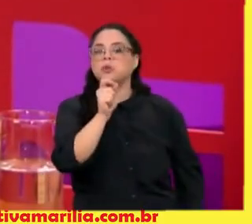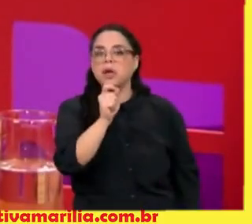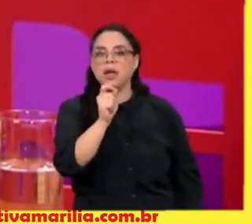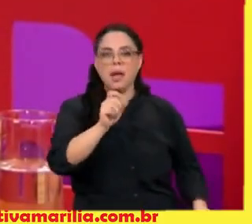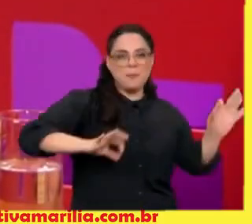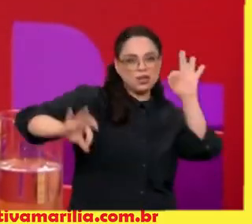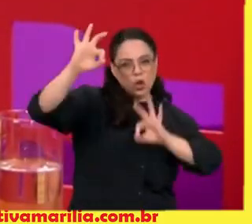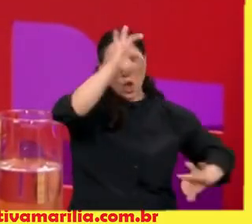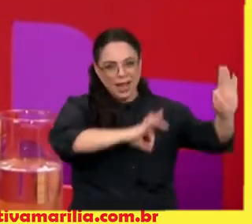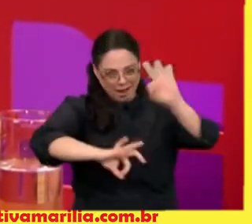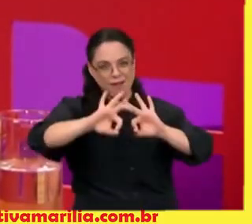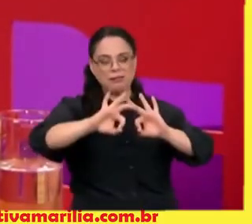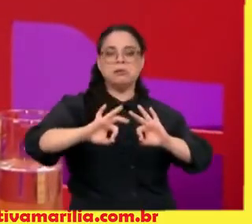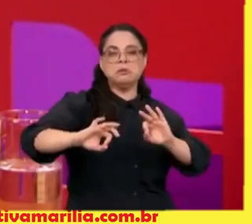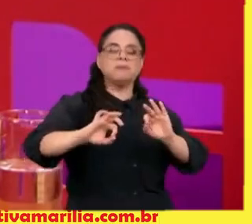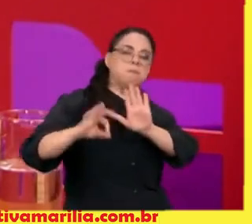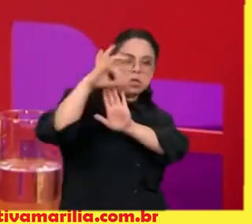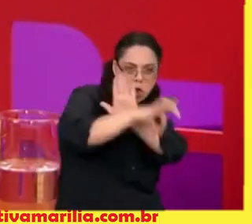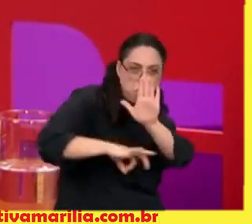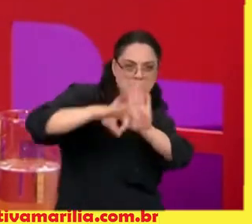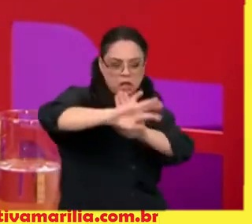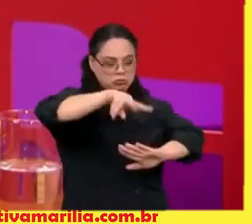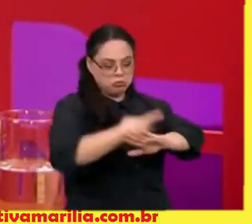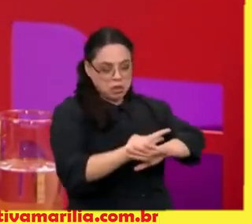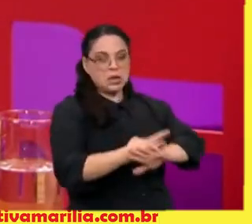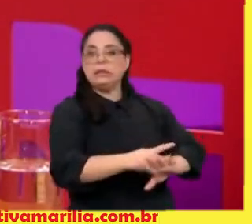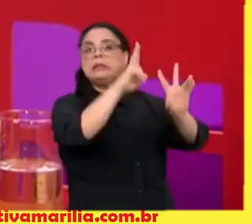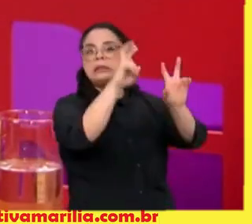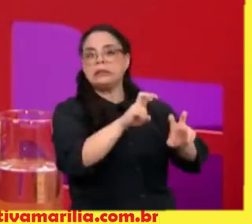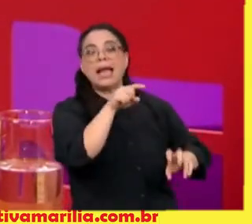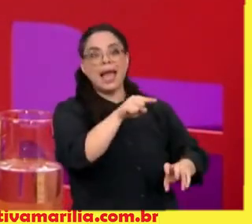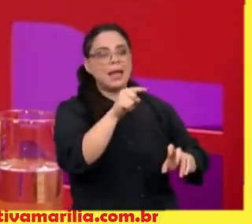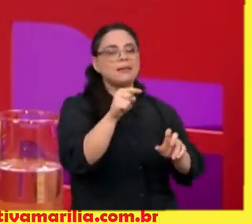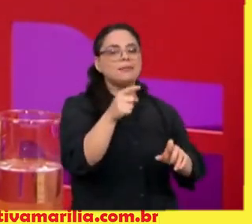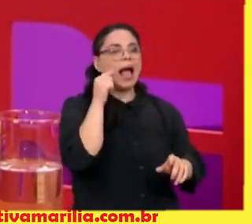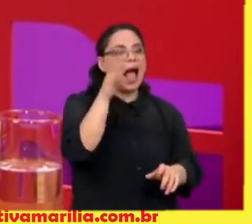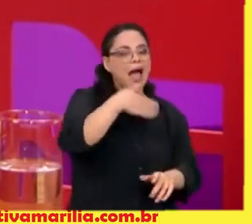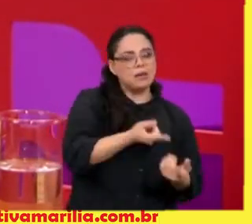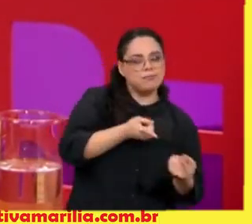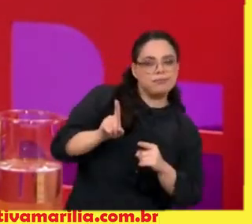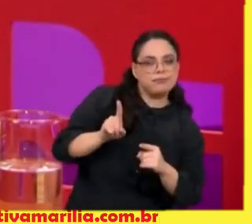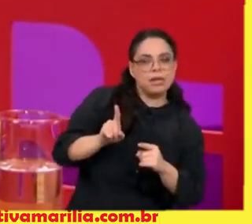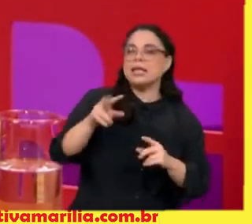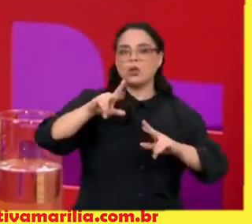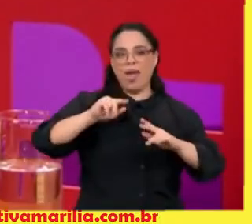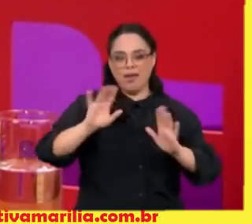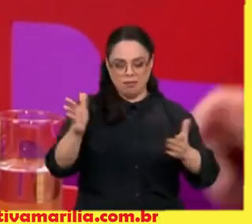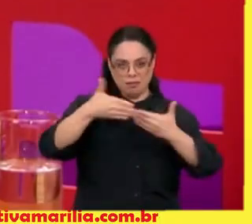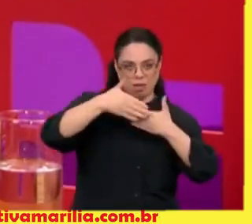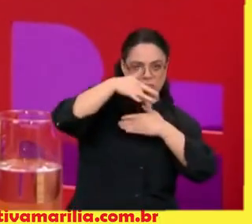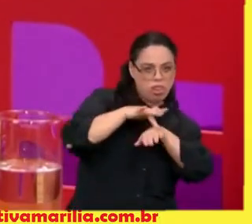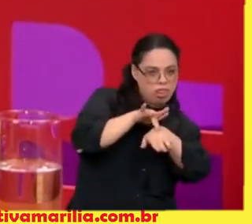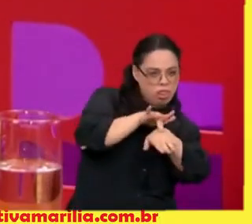Dispositivo Antibovarista. O caso do fulano, ou, aí entre aspas, porque sou um homem. E por que